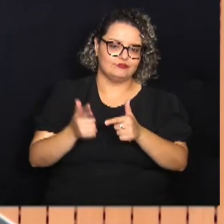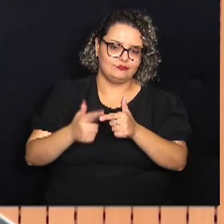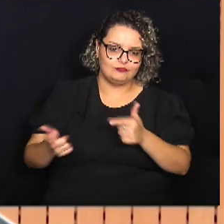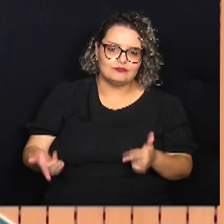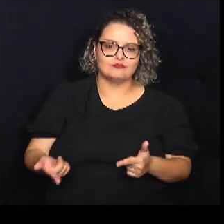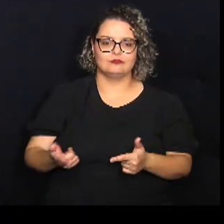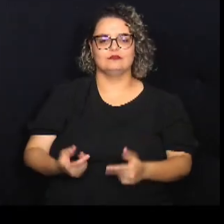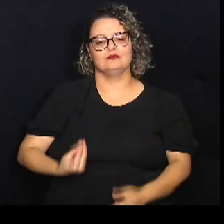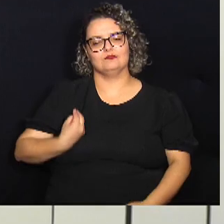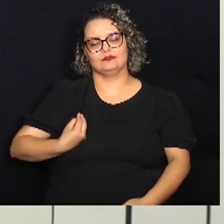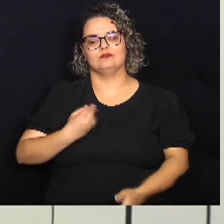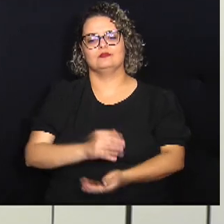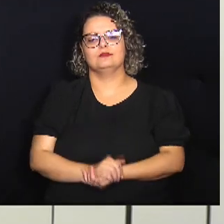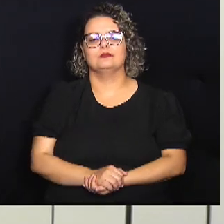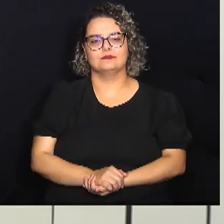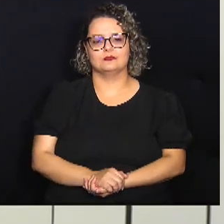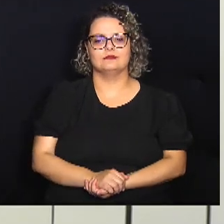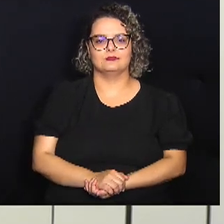passaram.